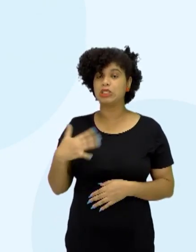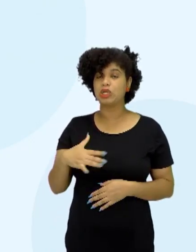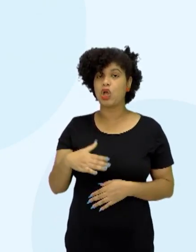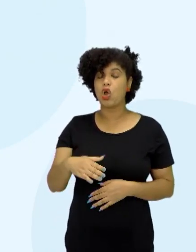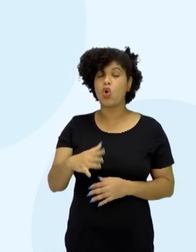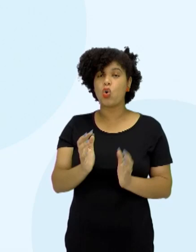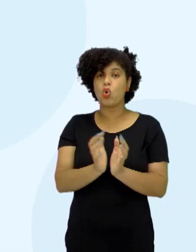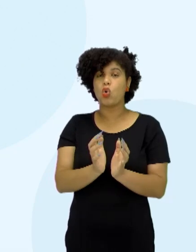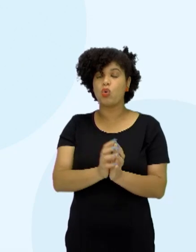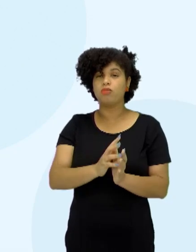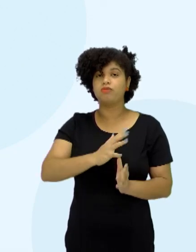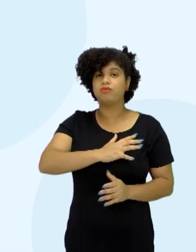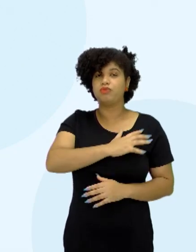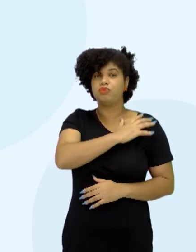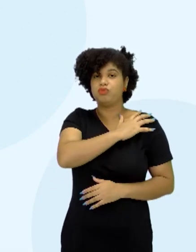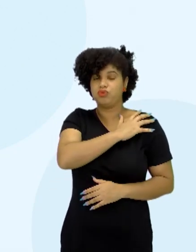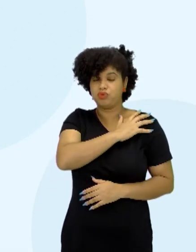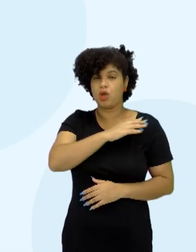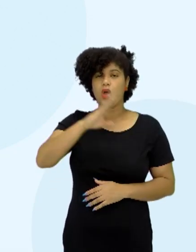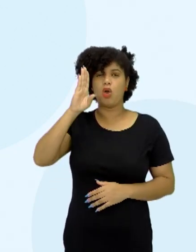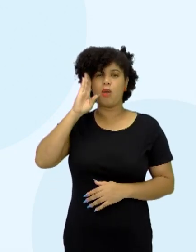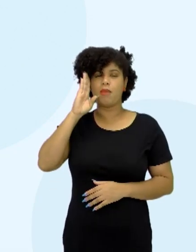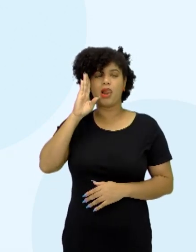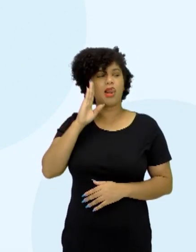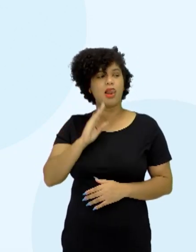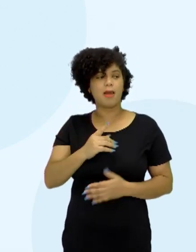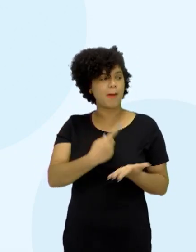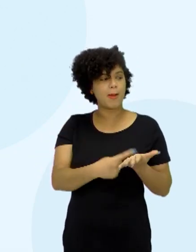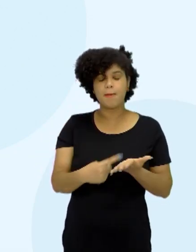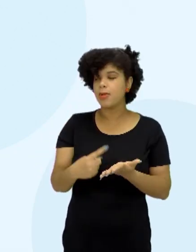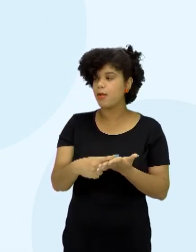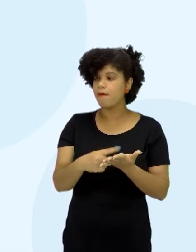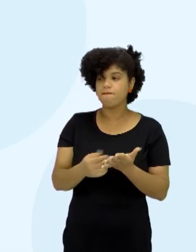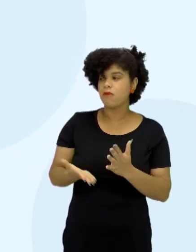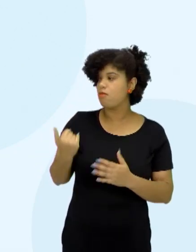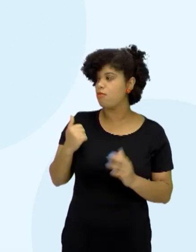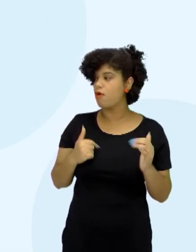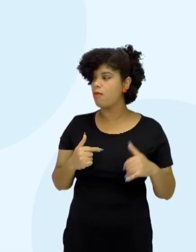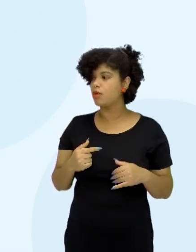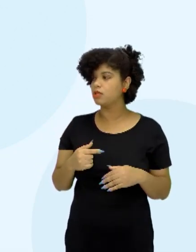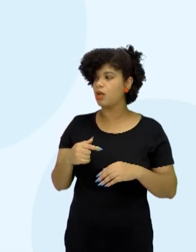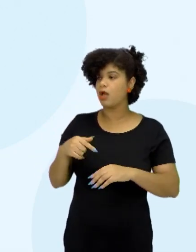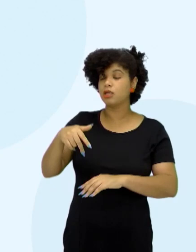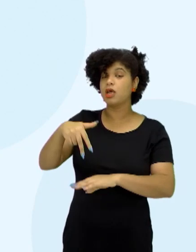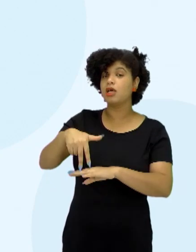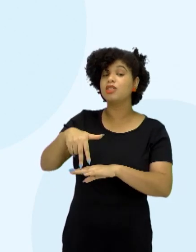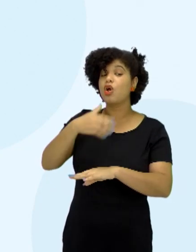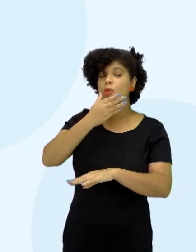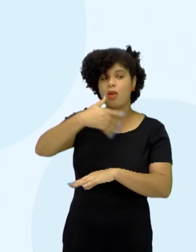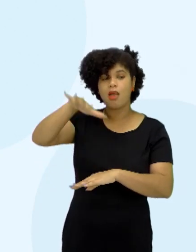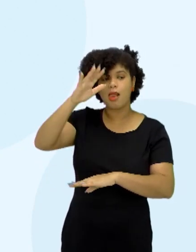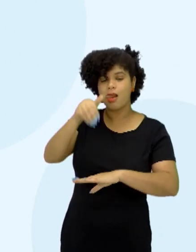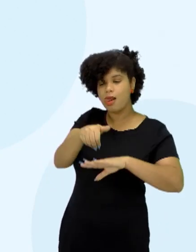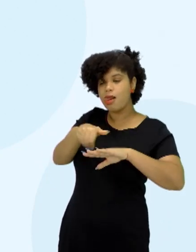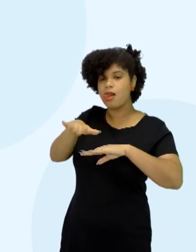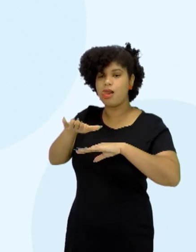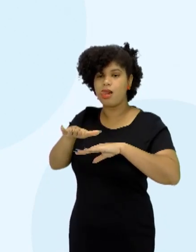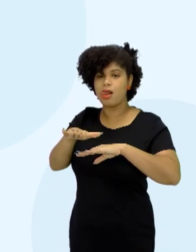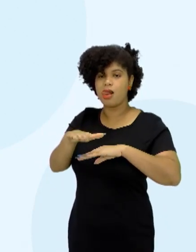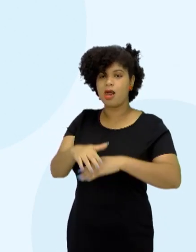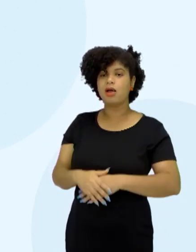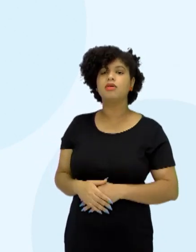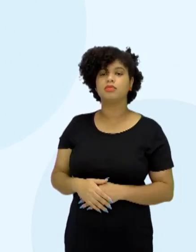militar em 1889 e aí ele perde a coroa, né? é banido, a família real